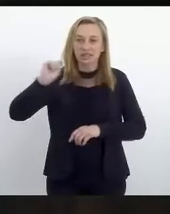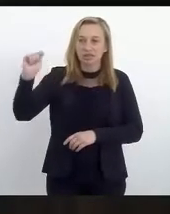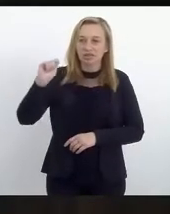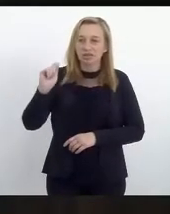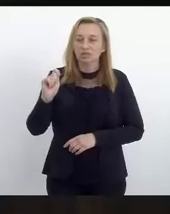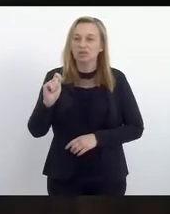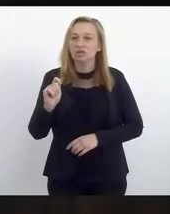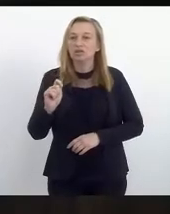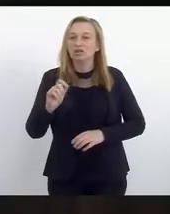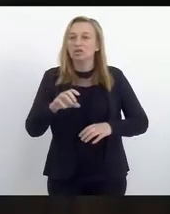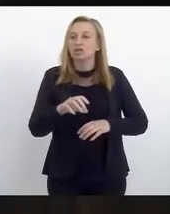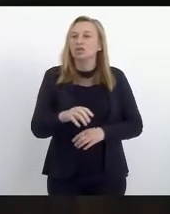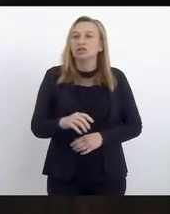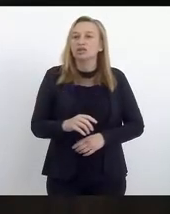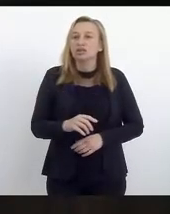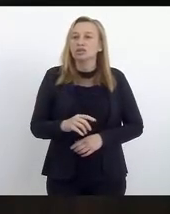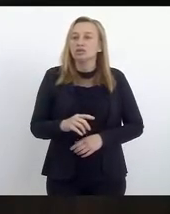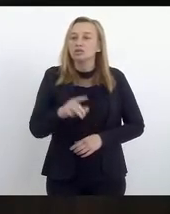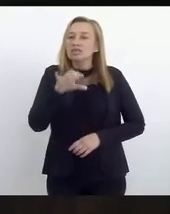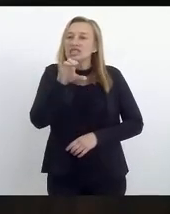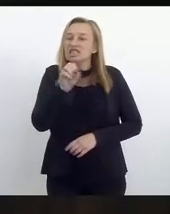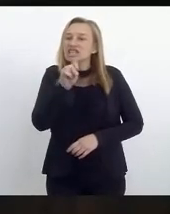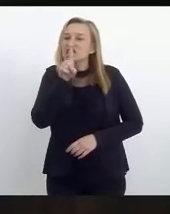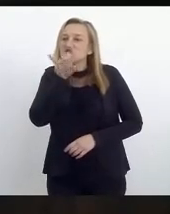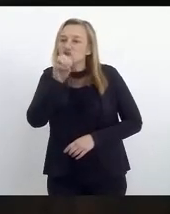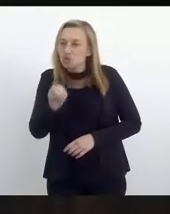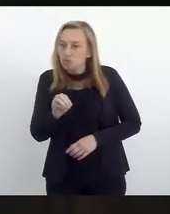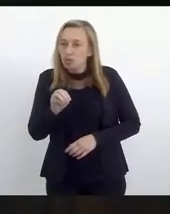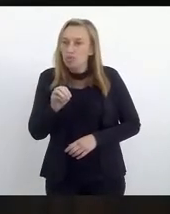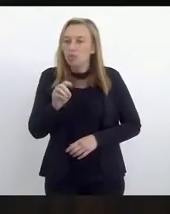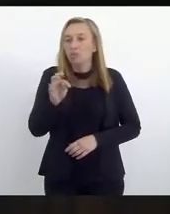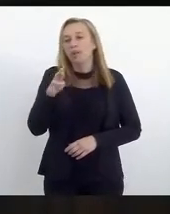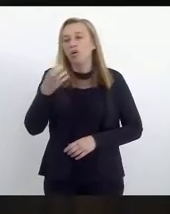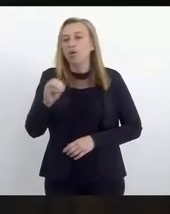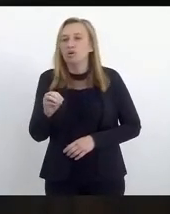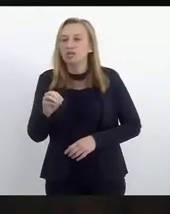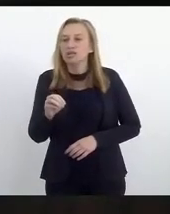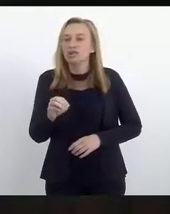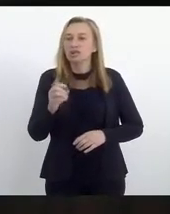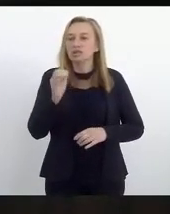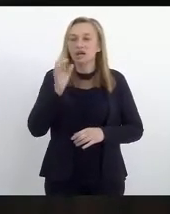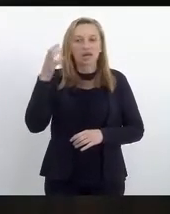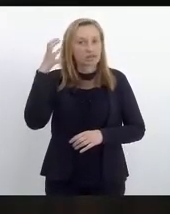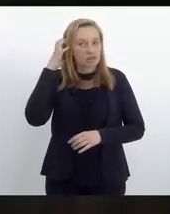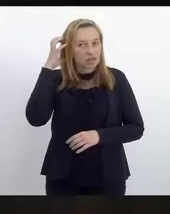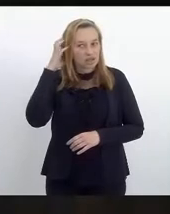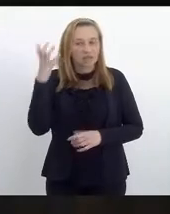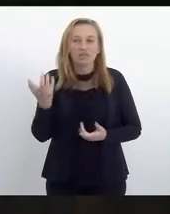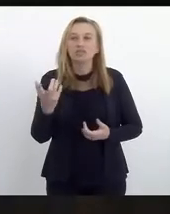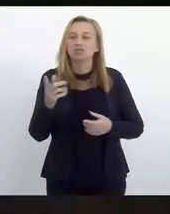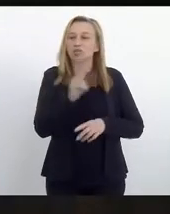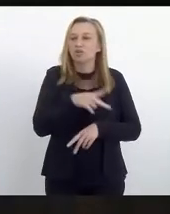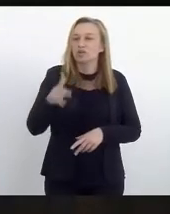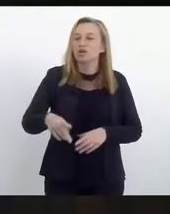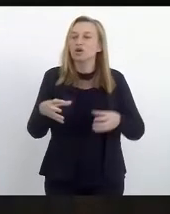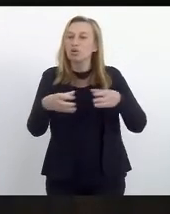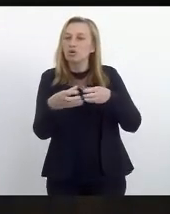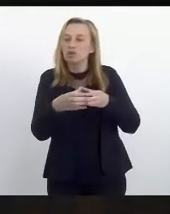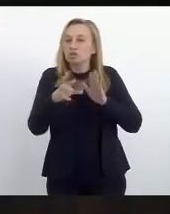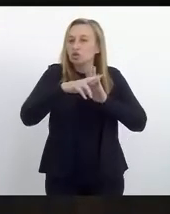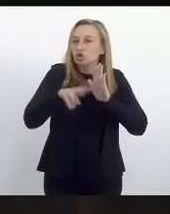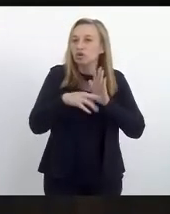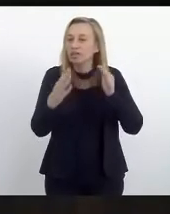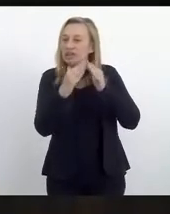Tiradentes, respectivo diploma ao senhor Silvio Barbosa, publicitário, radialista e professor. Parecer da Comissão de Normas